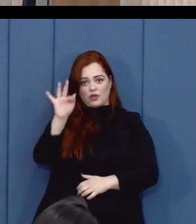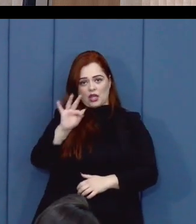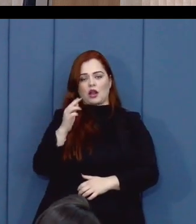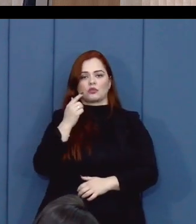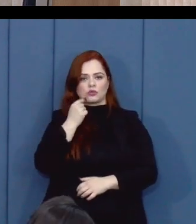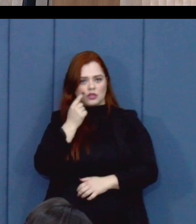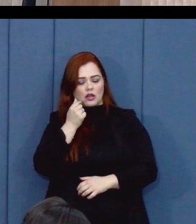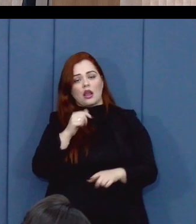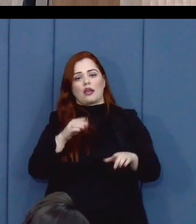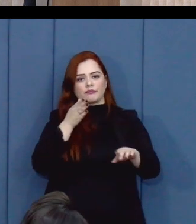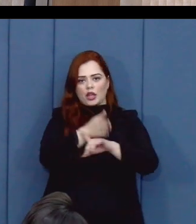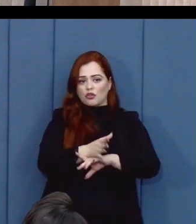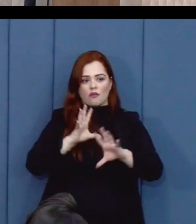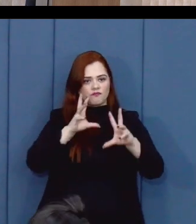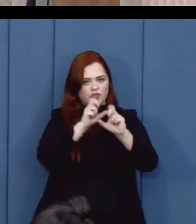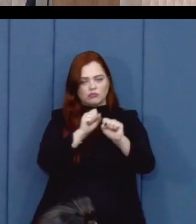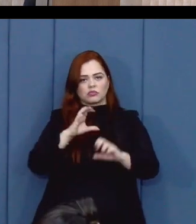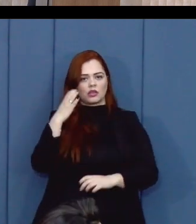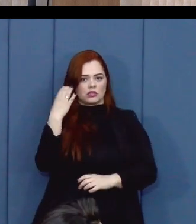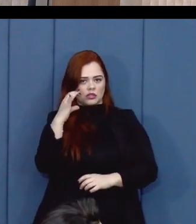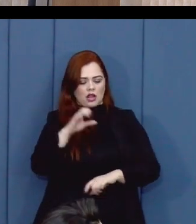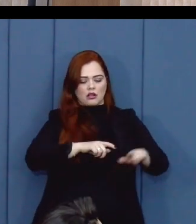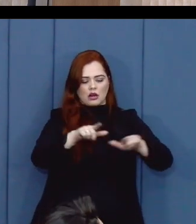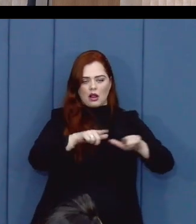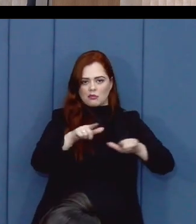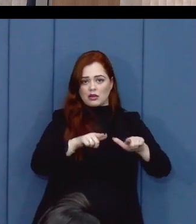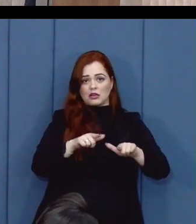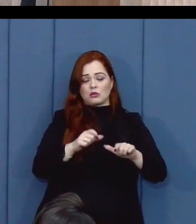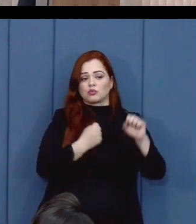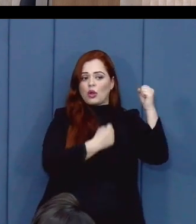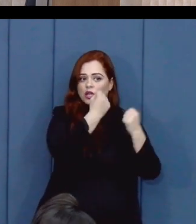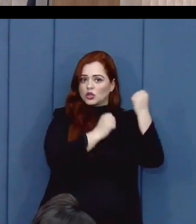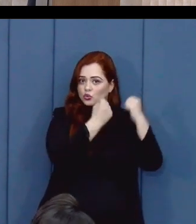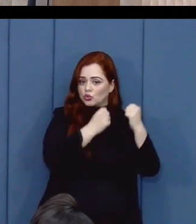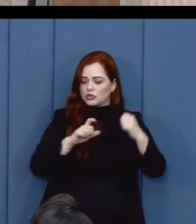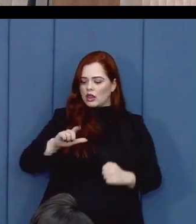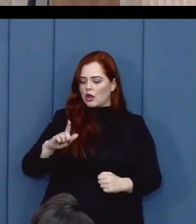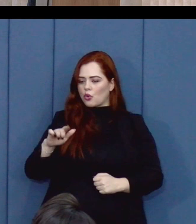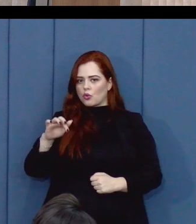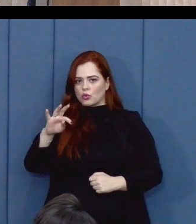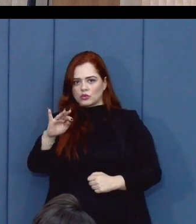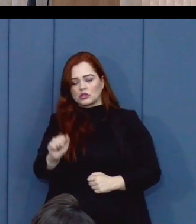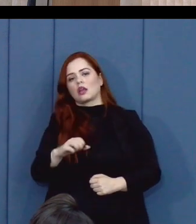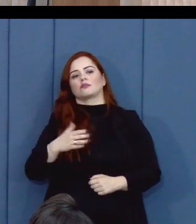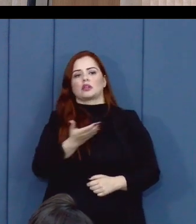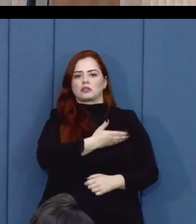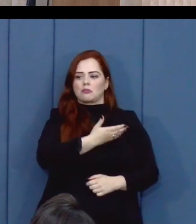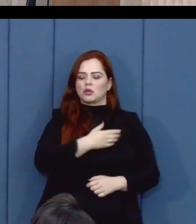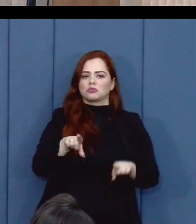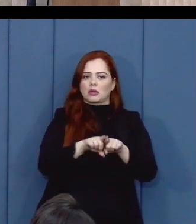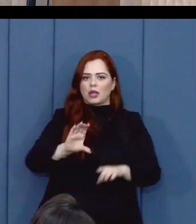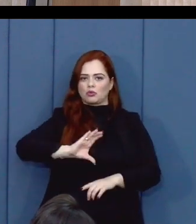fortemente a ciência, o conhecimento científico. Trabalhamos com a indústria lagosteira, trabalhamos com colegas do Canadá, do Canadian Food